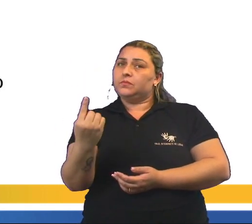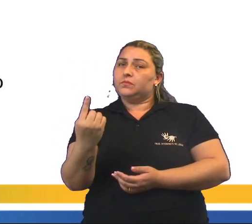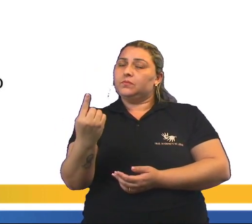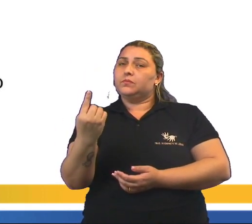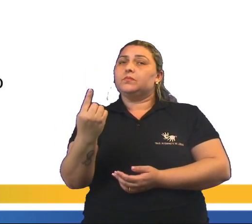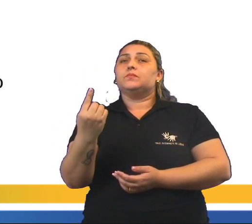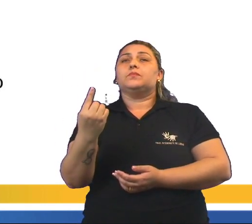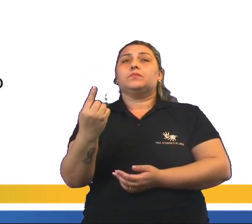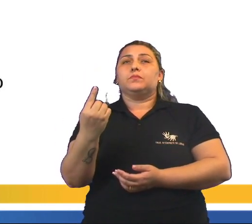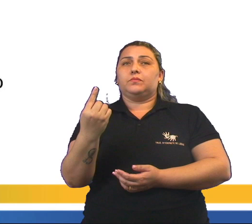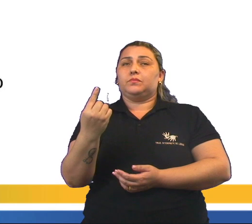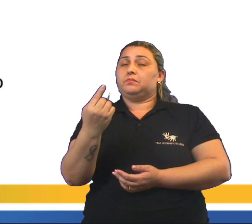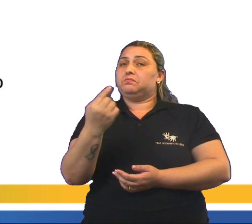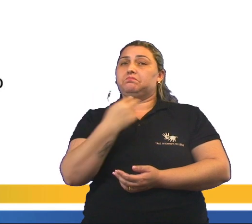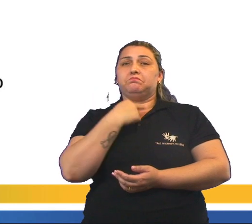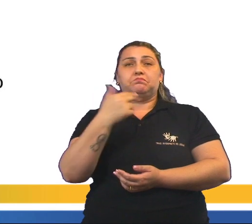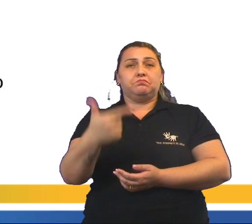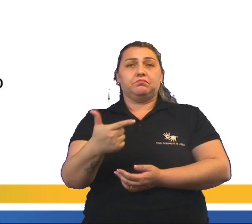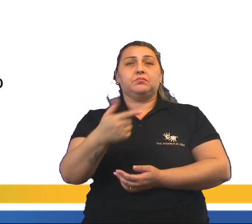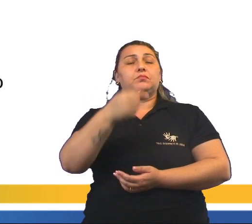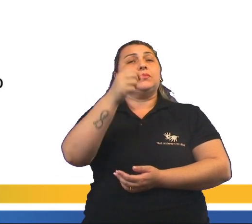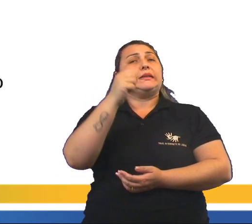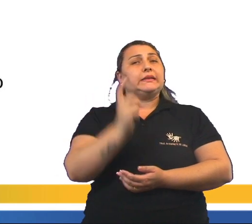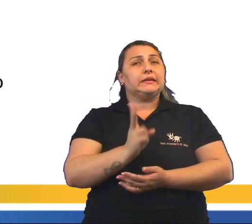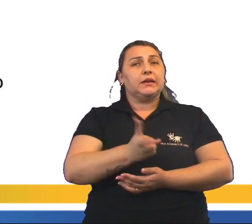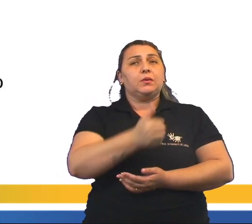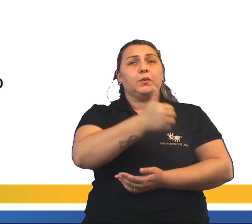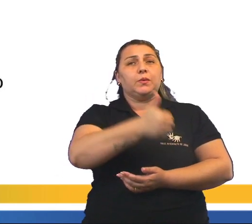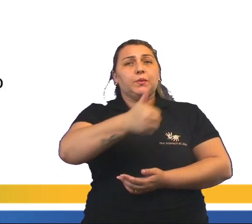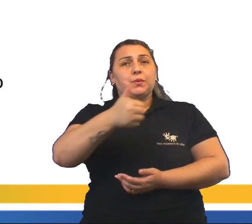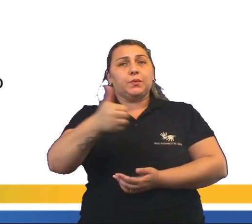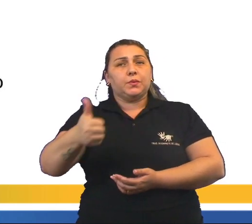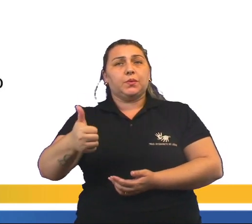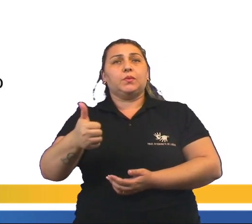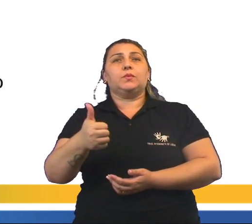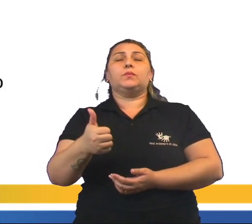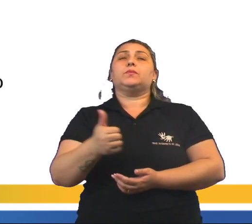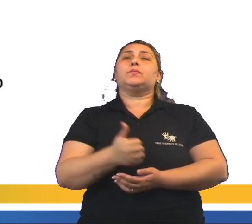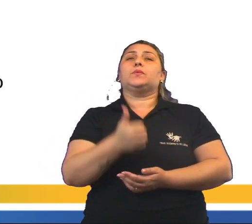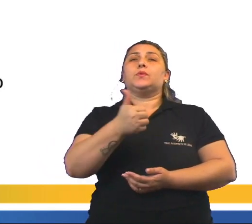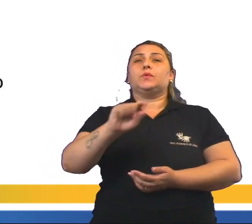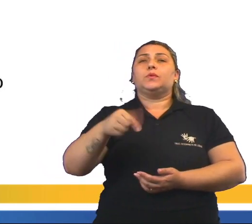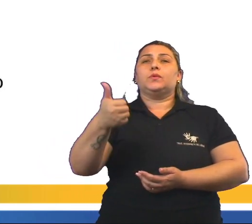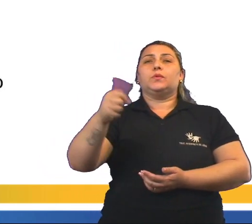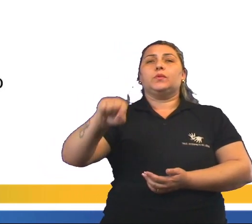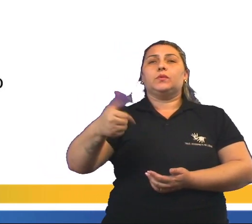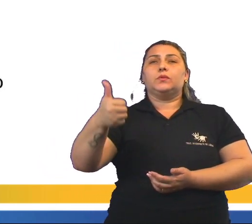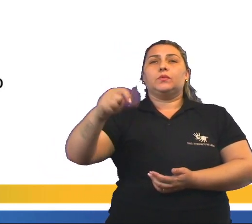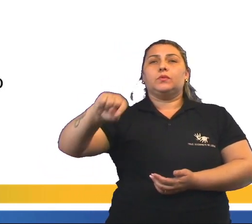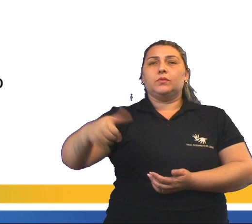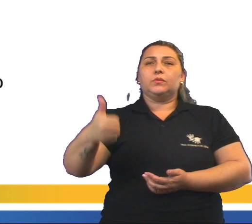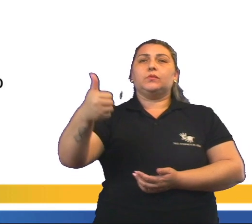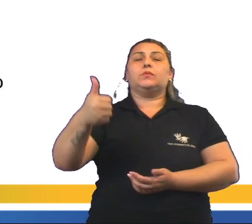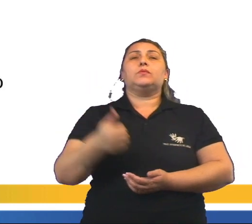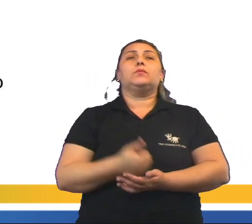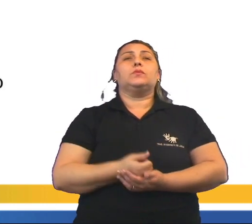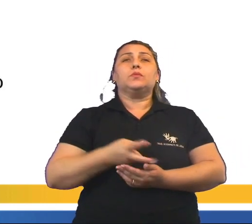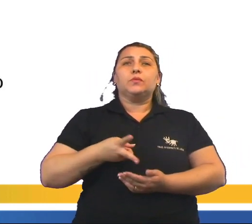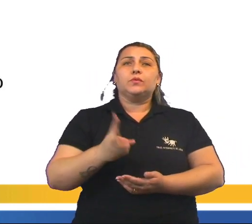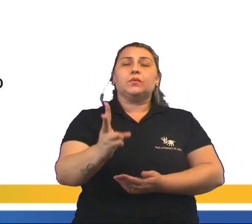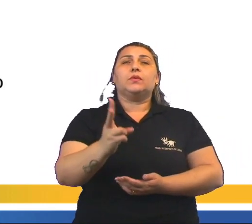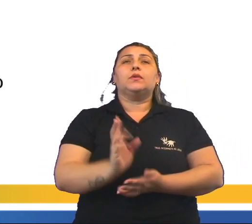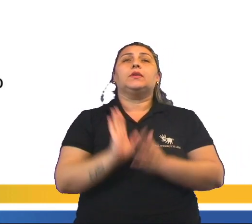número o que você não vai poder dizer dois certo vai ser o próprio um todas as vezes um E aí